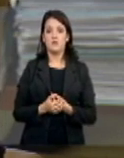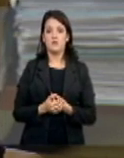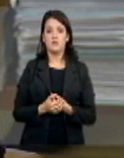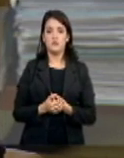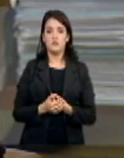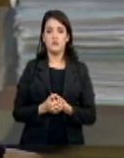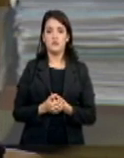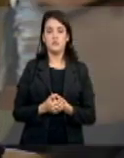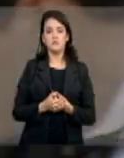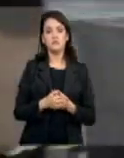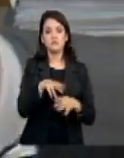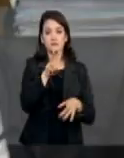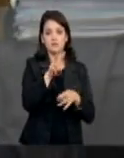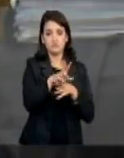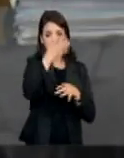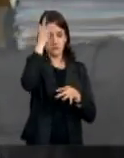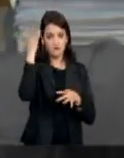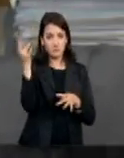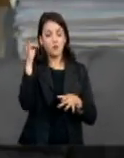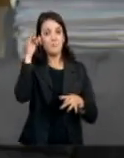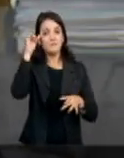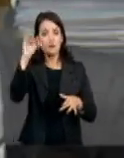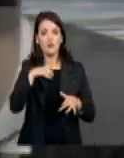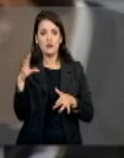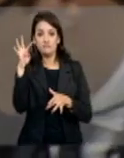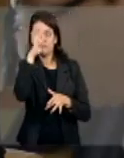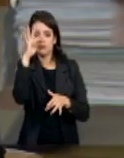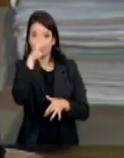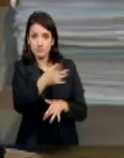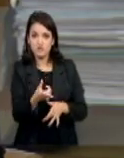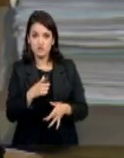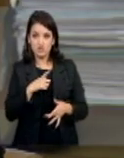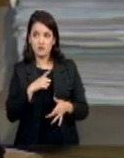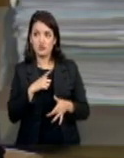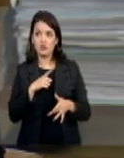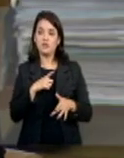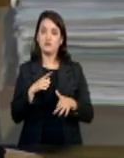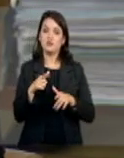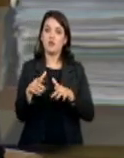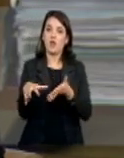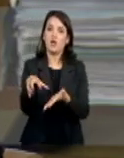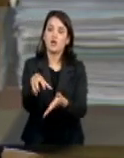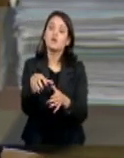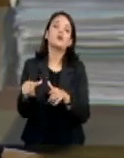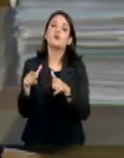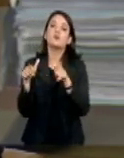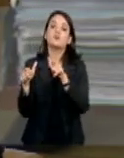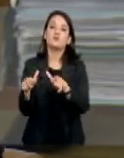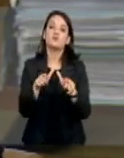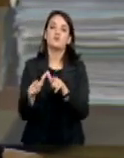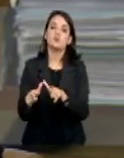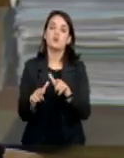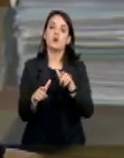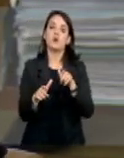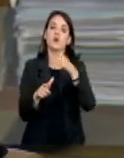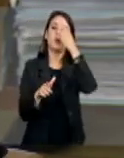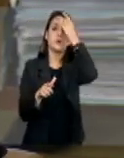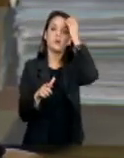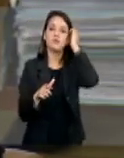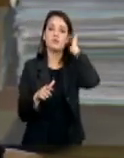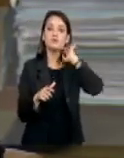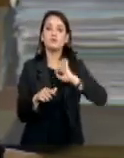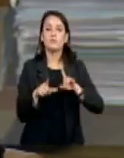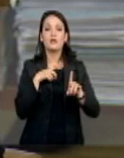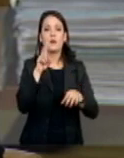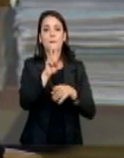arbitrárias praticados pelos órgãos estatais o que confere especial importância ao postulado da proteção judicial efetiva